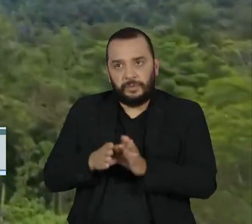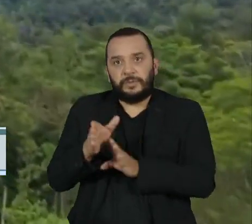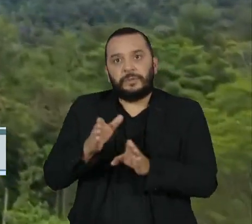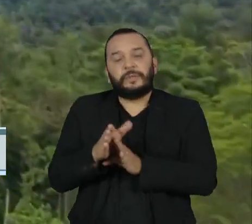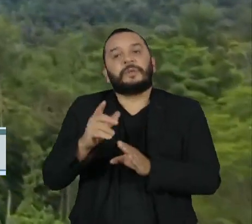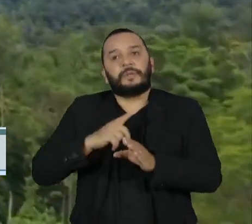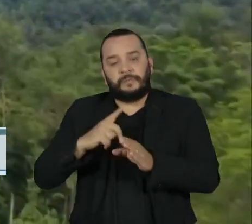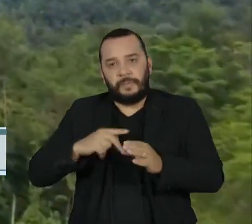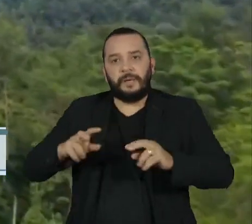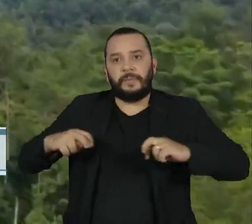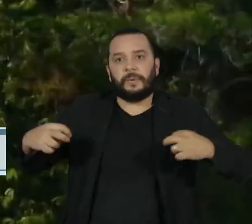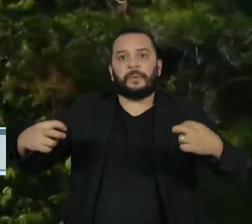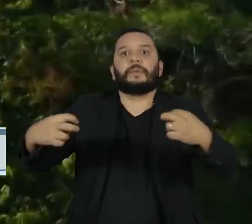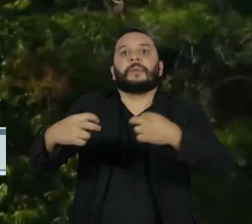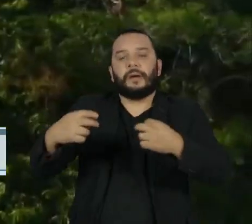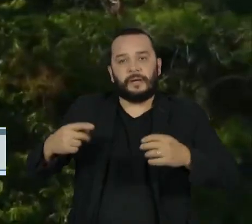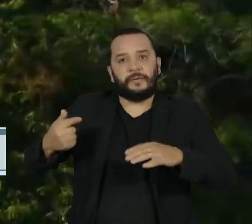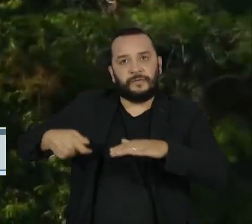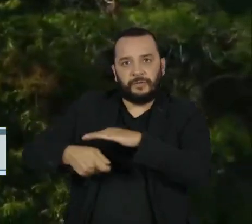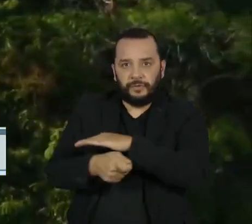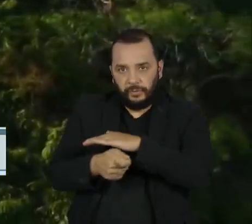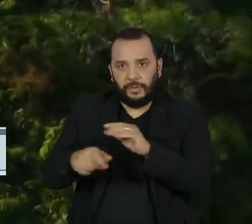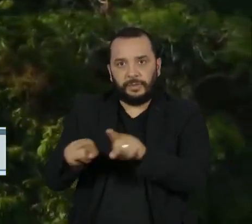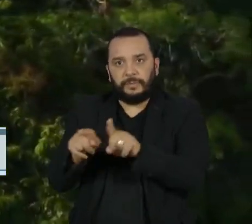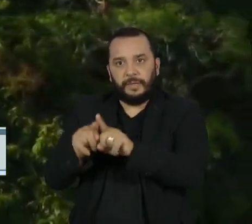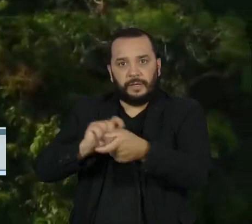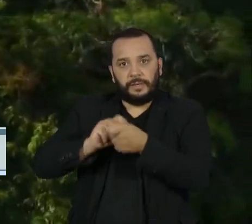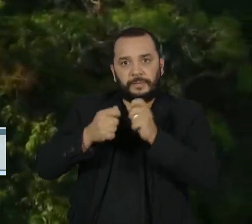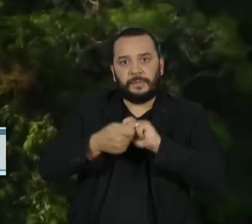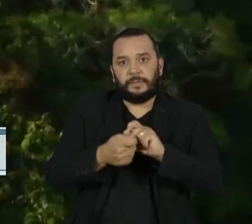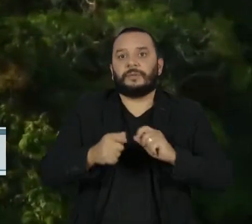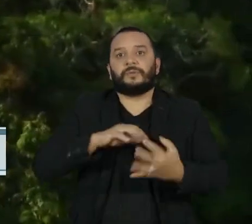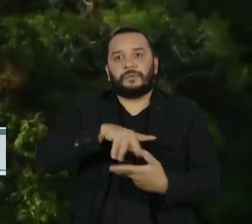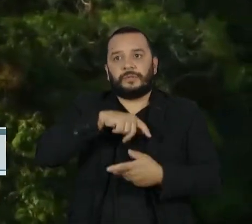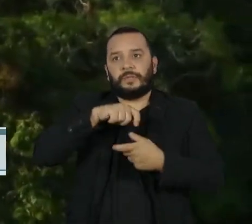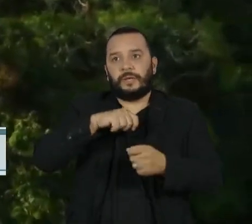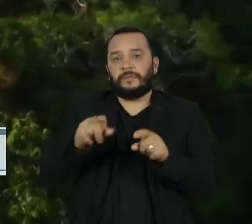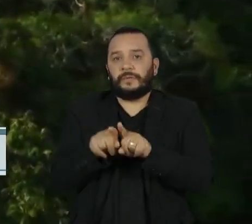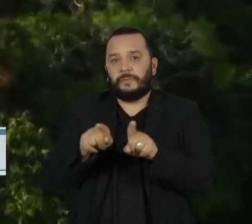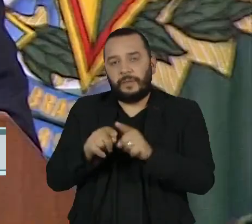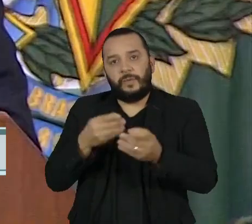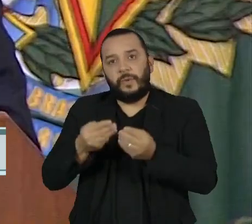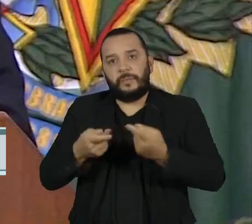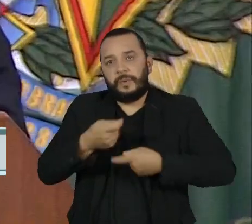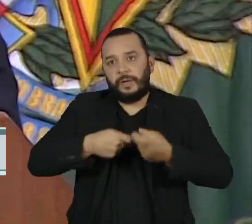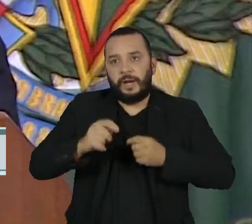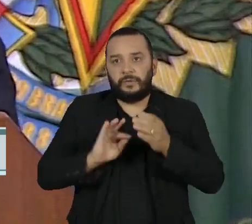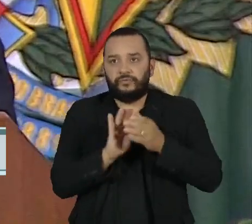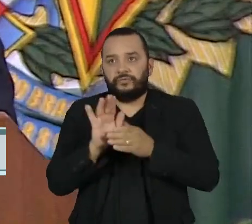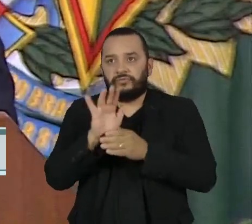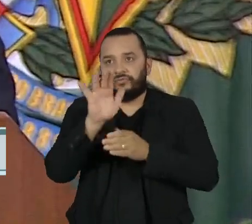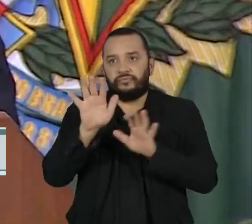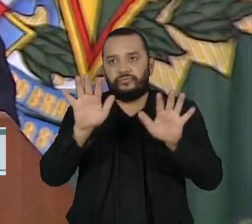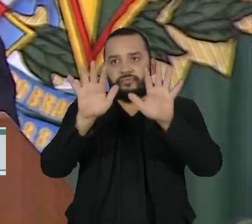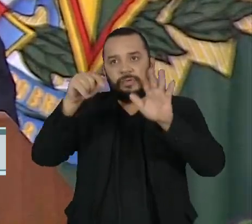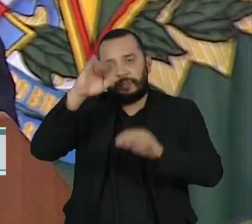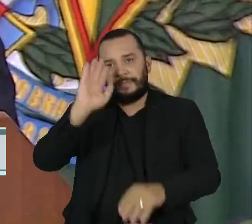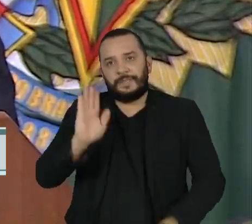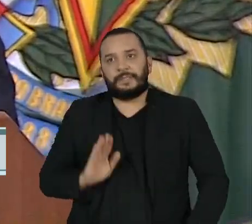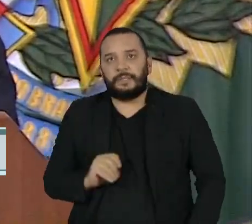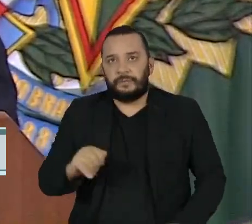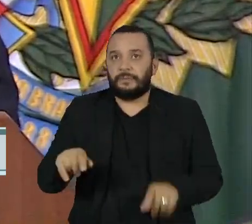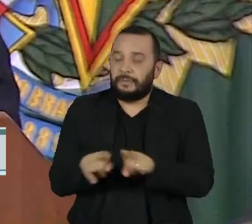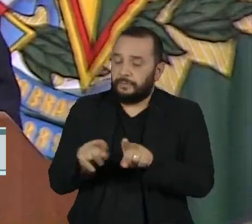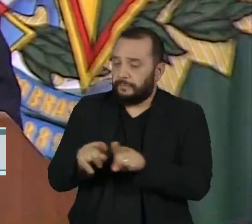negócios de transição ecológica e irá discutir a regulação do mercado de carbono no Brasil o presidente Lula vai participar da